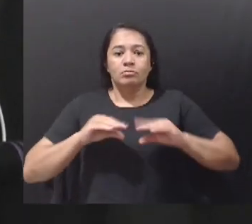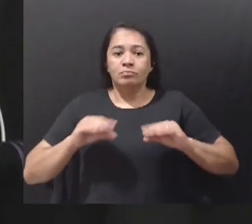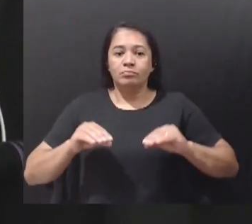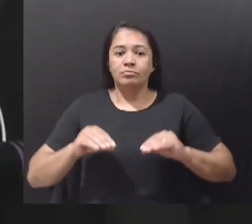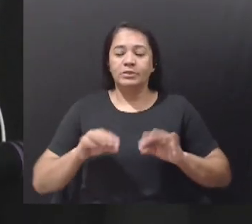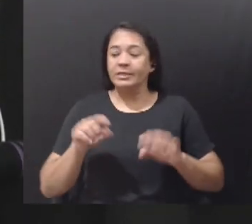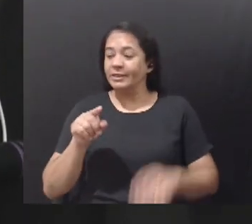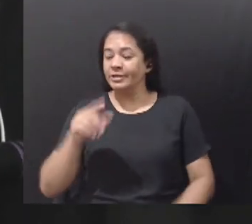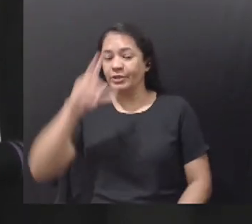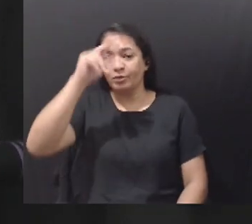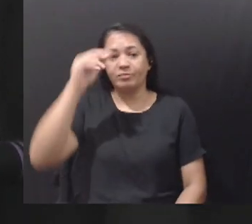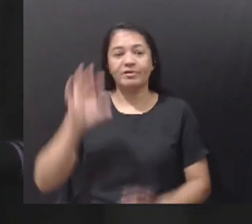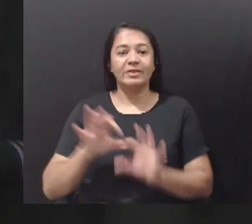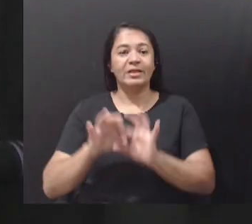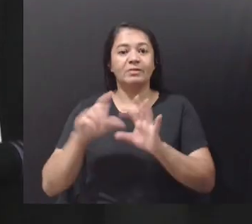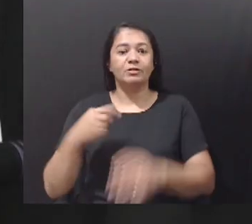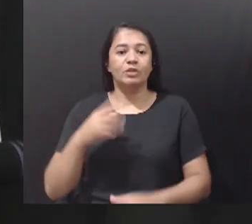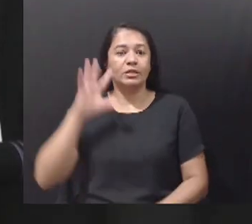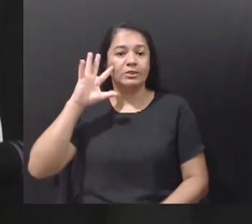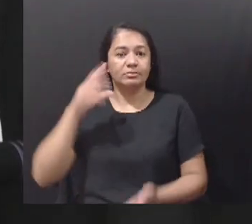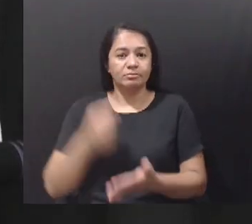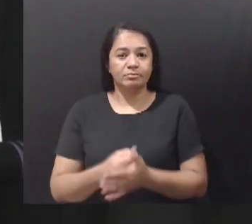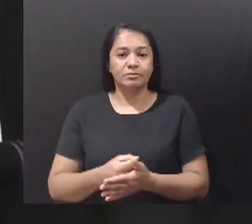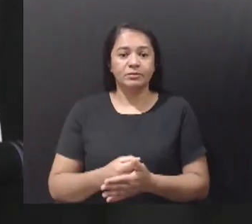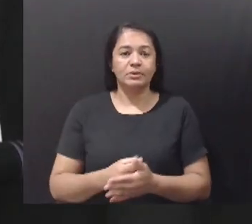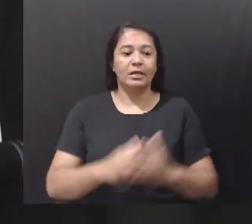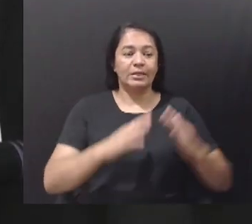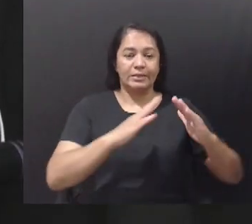poder tomar decisões, tanto na habitação, tanto que nós